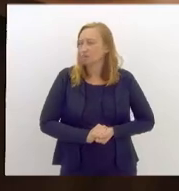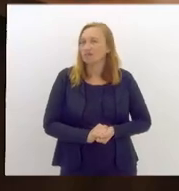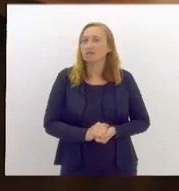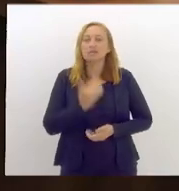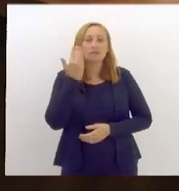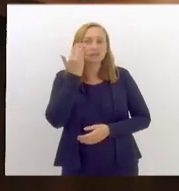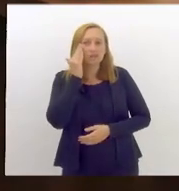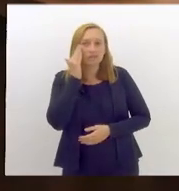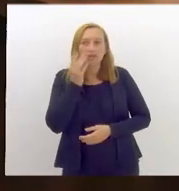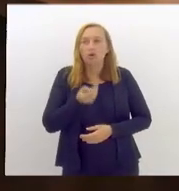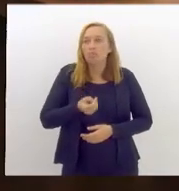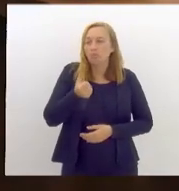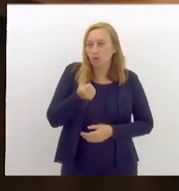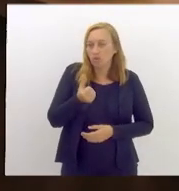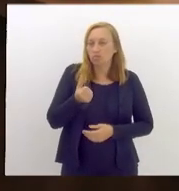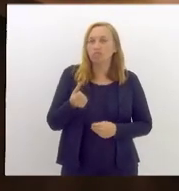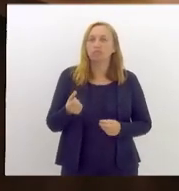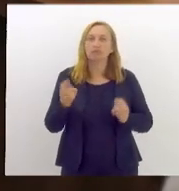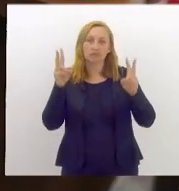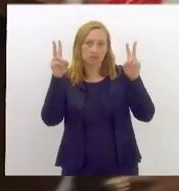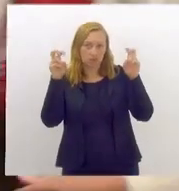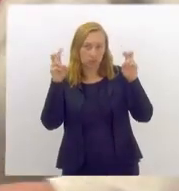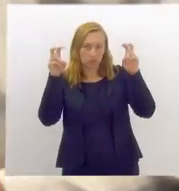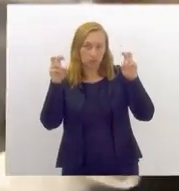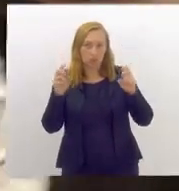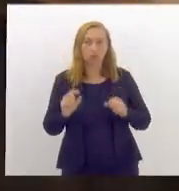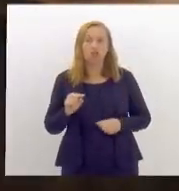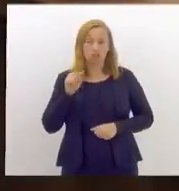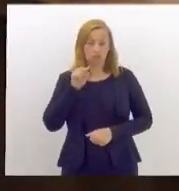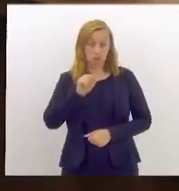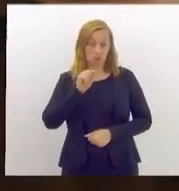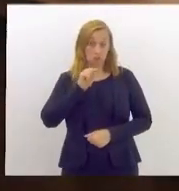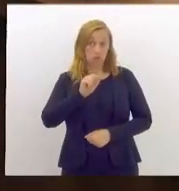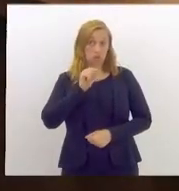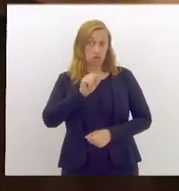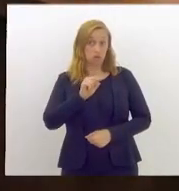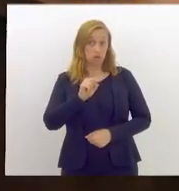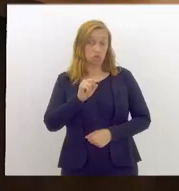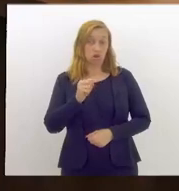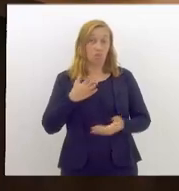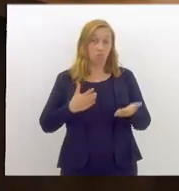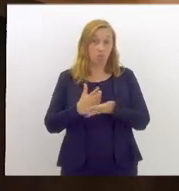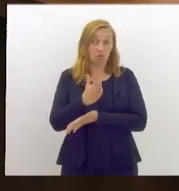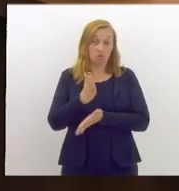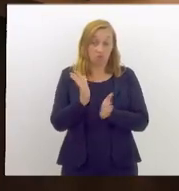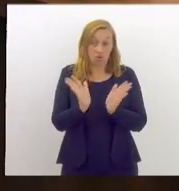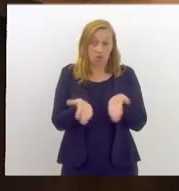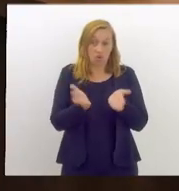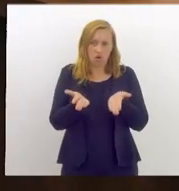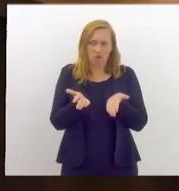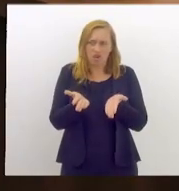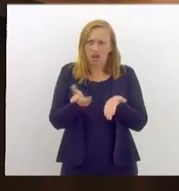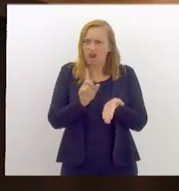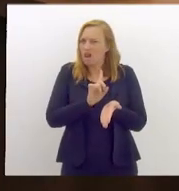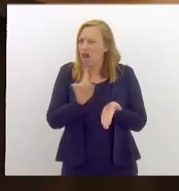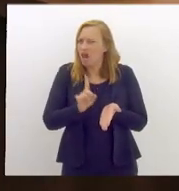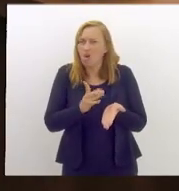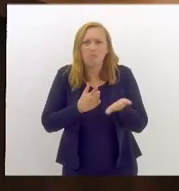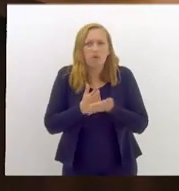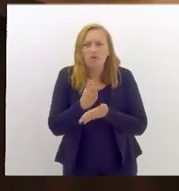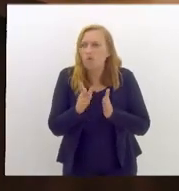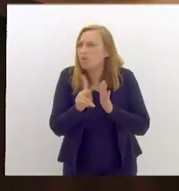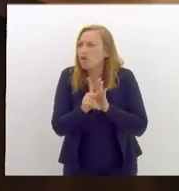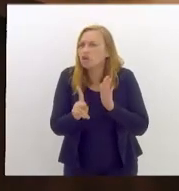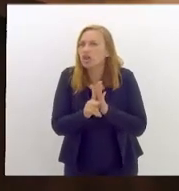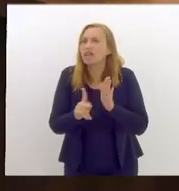entendo um pouco deste negócio Isto daqui que se aprovou isto não se aprovou um projeto